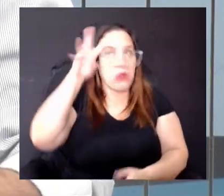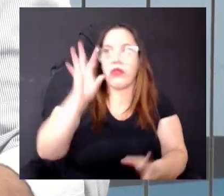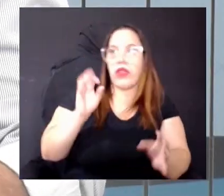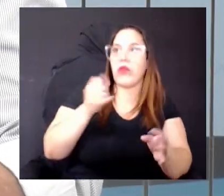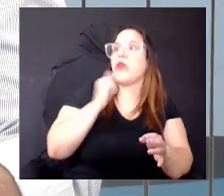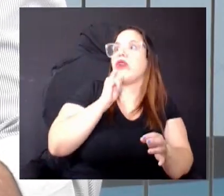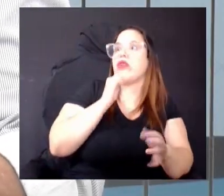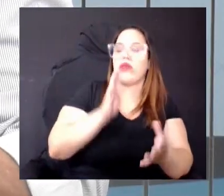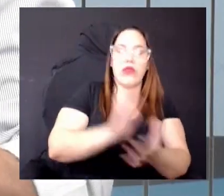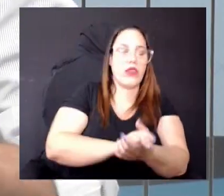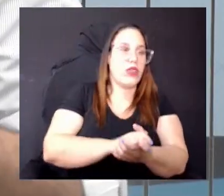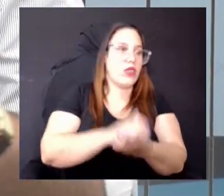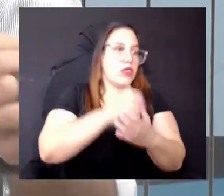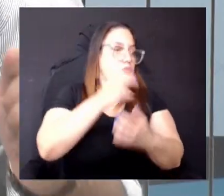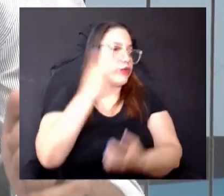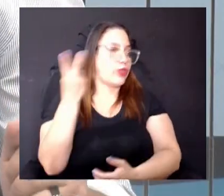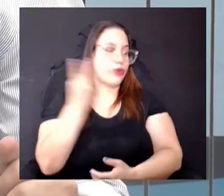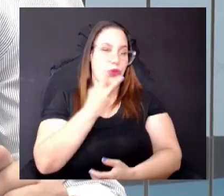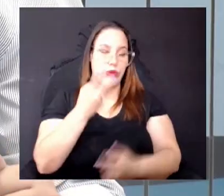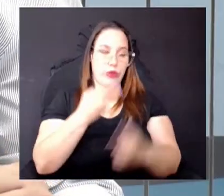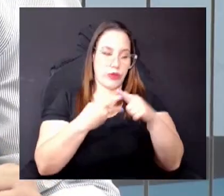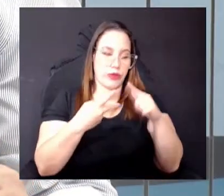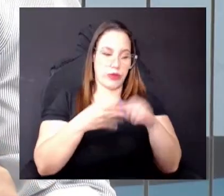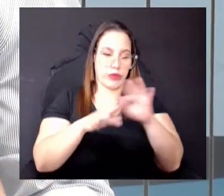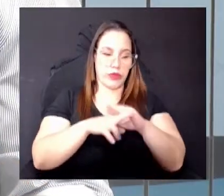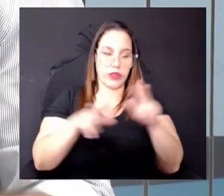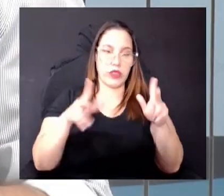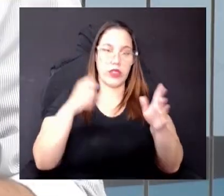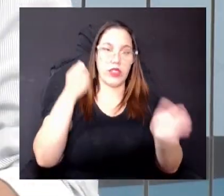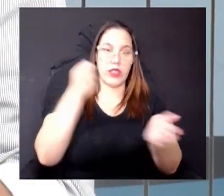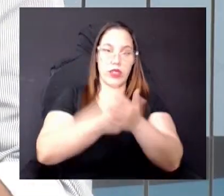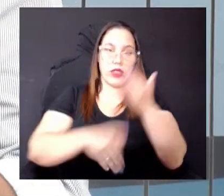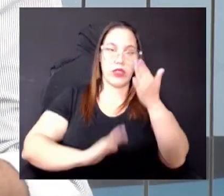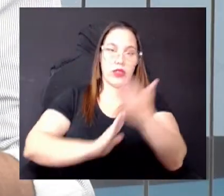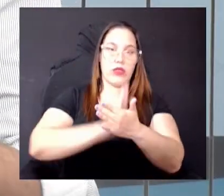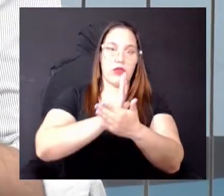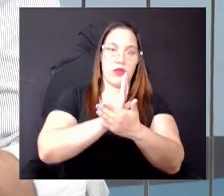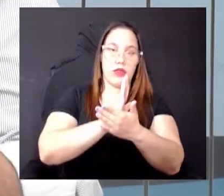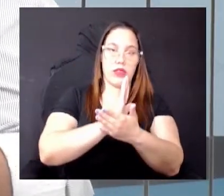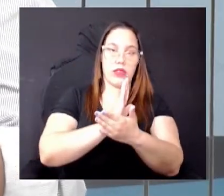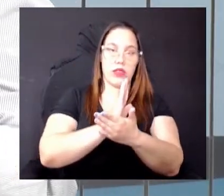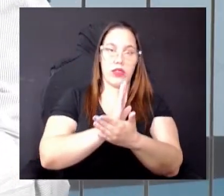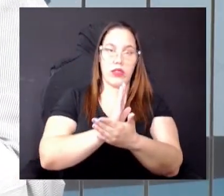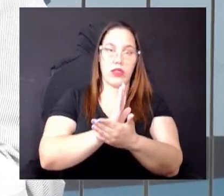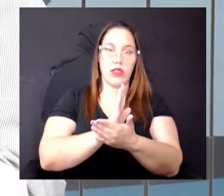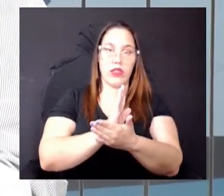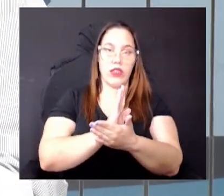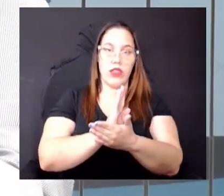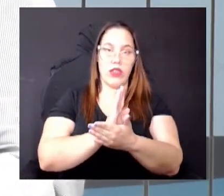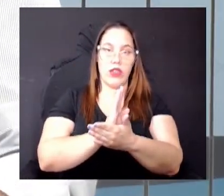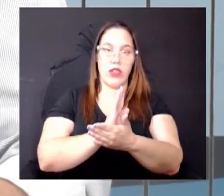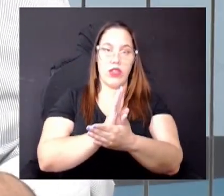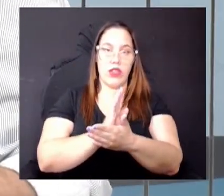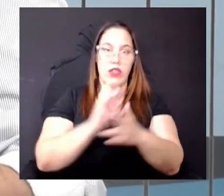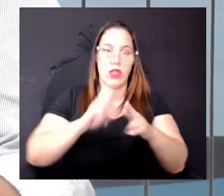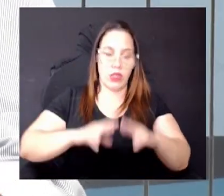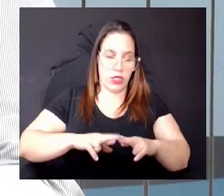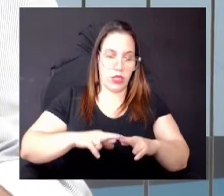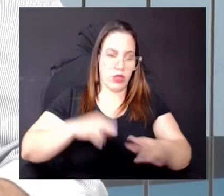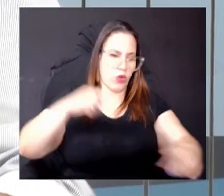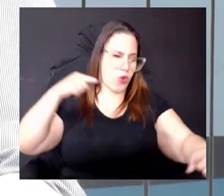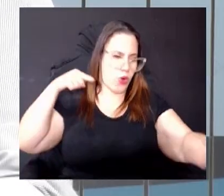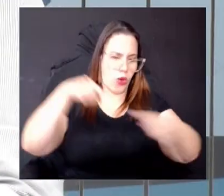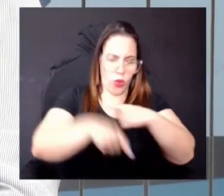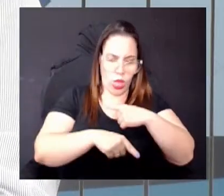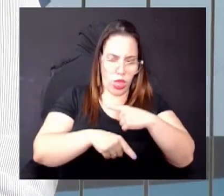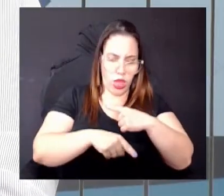coisas distintas, né? Ser a favor do horário de verão é uma coisa e sou completamente contra essa ausência